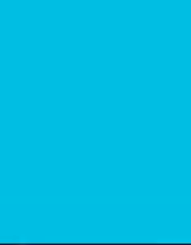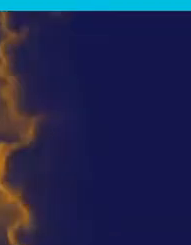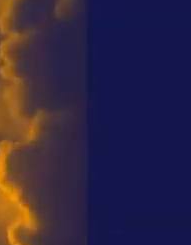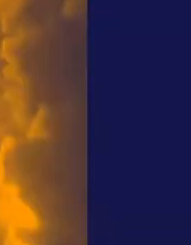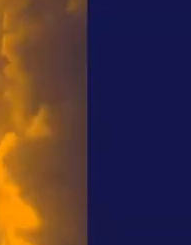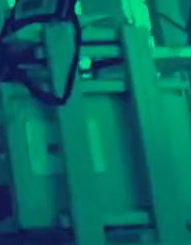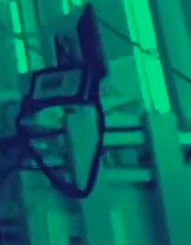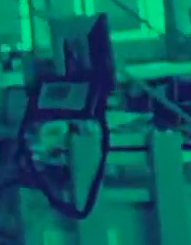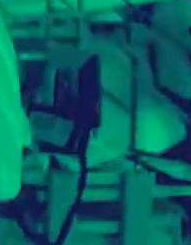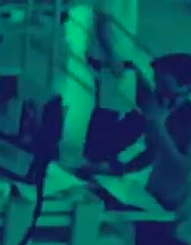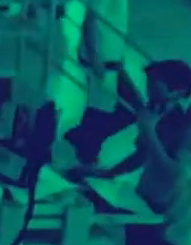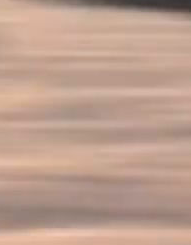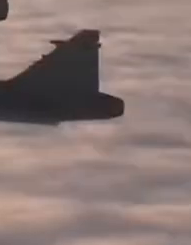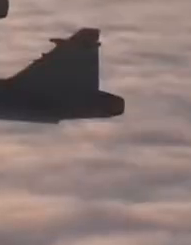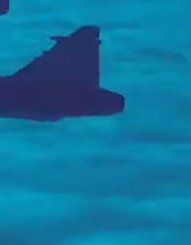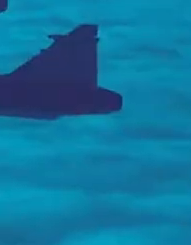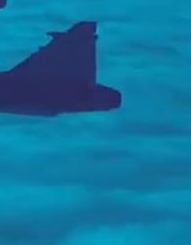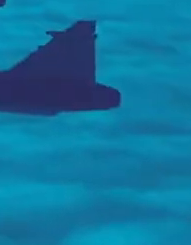Música